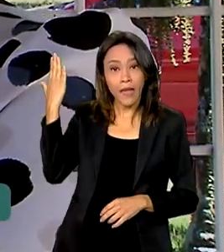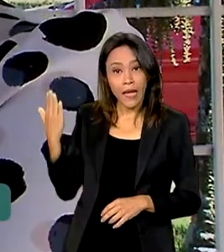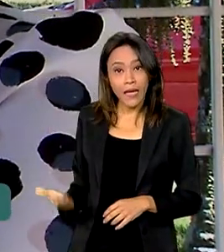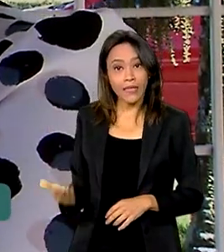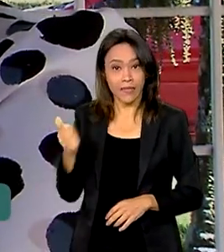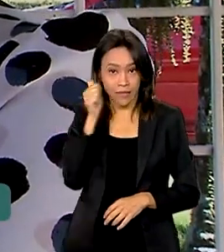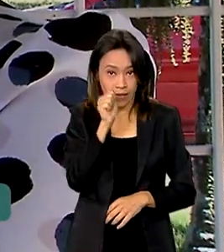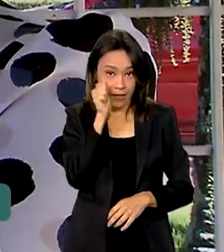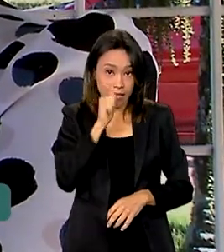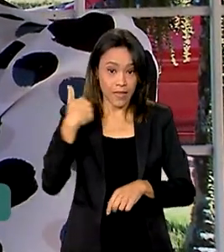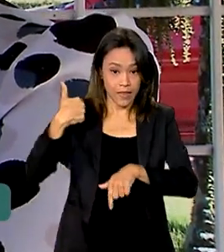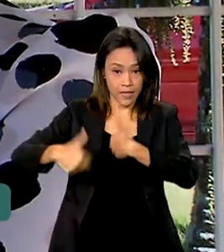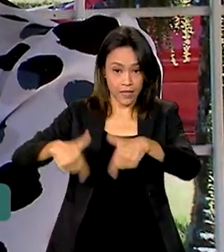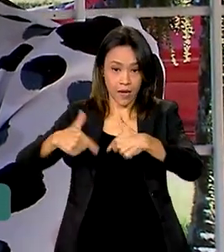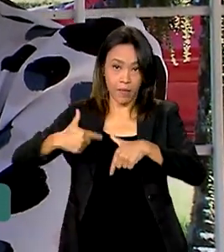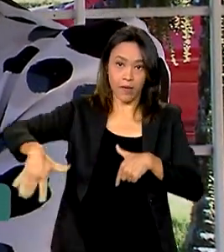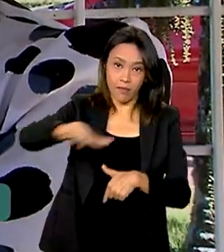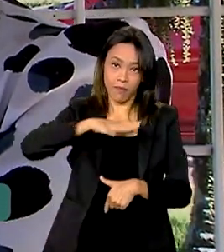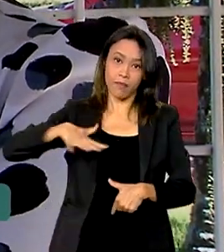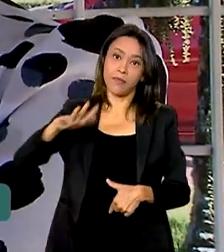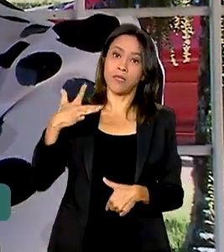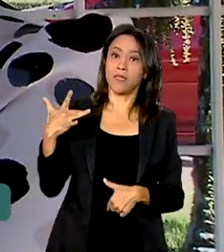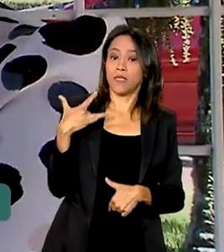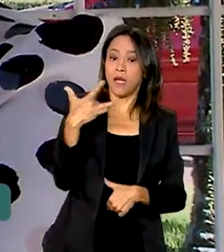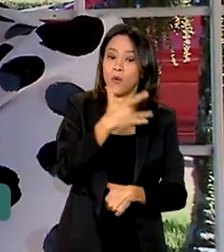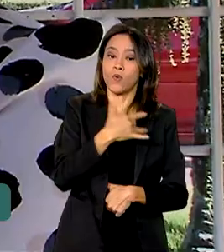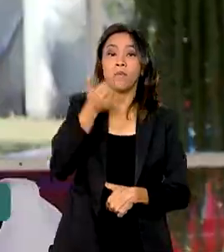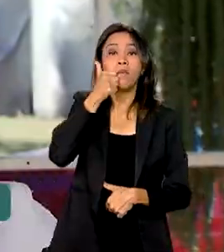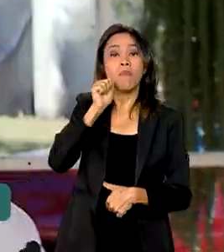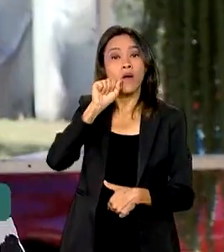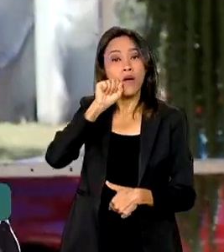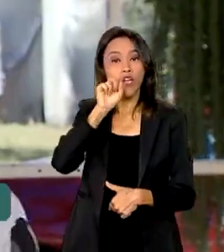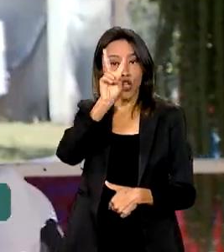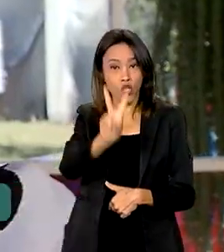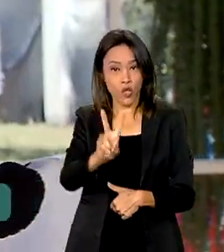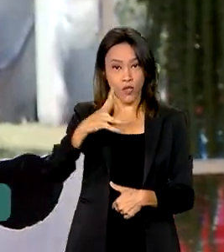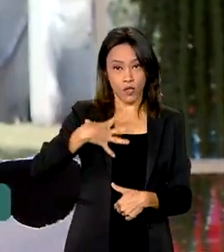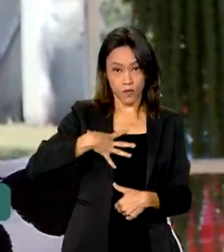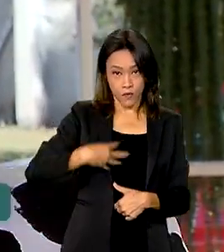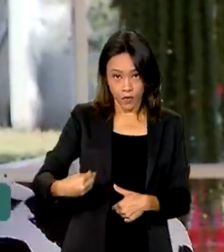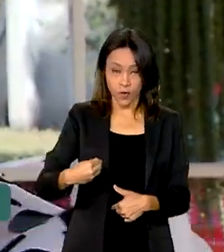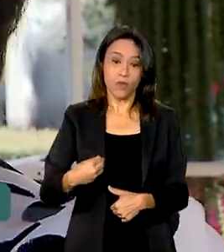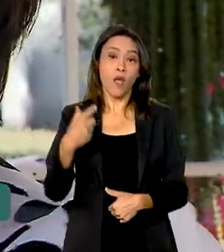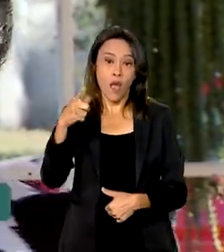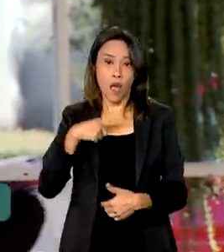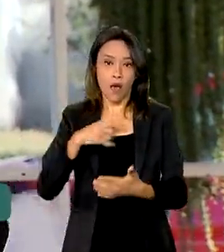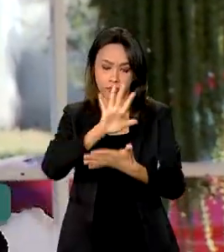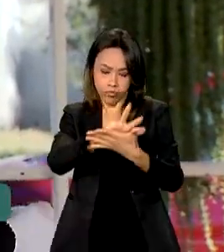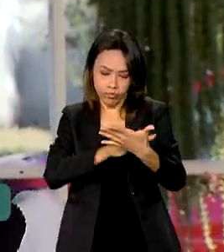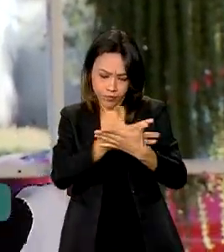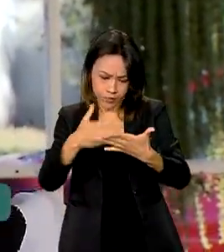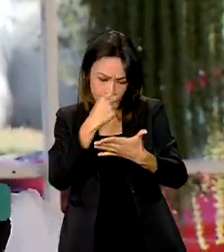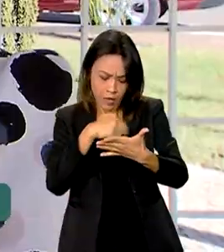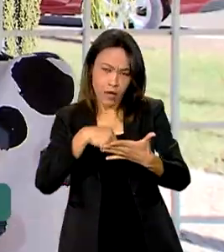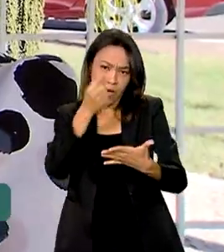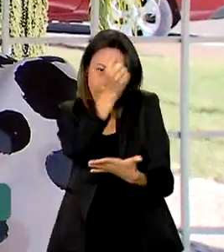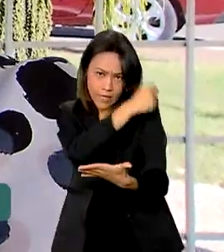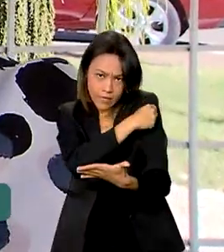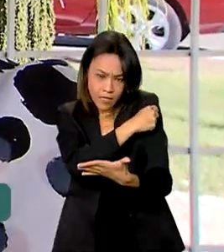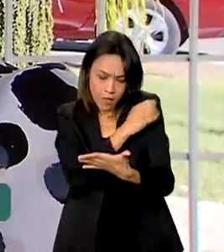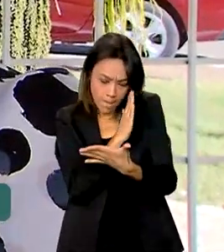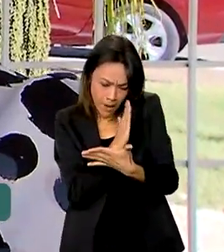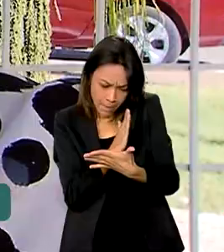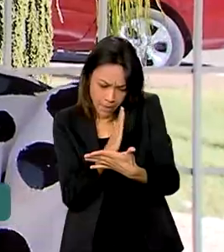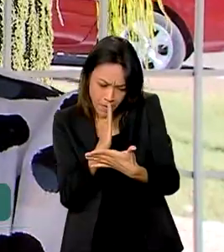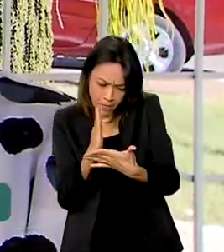Mariana trabalha na área de saúde e é mãe de dois filhos. Ela mantém a caderneta de vacinação das crianças sempre